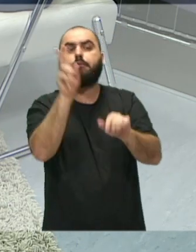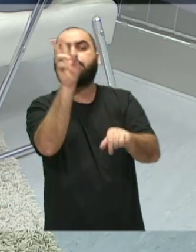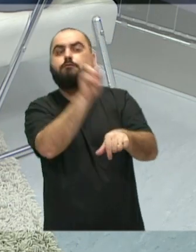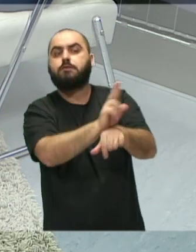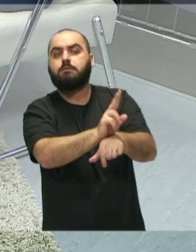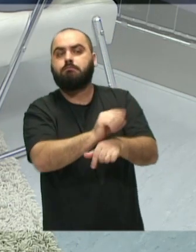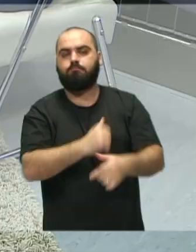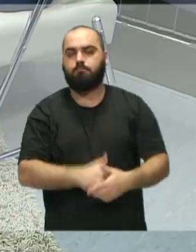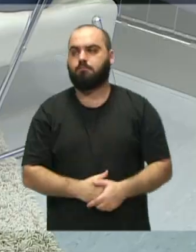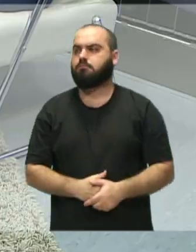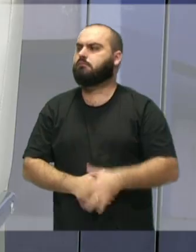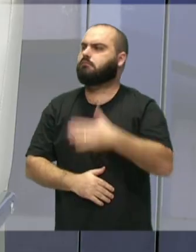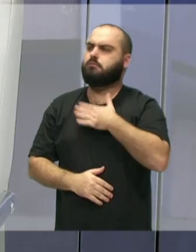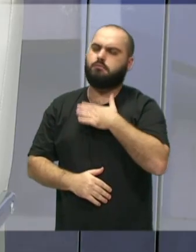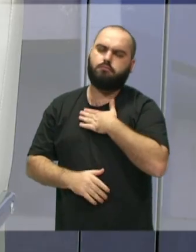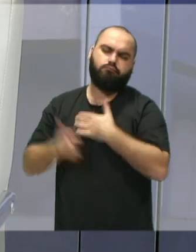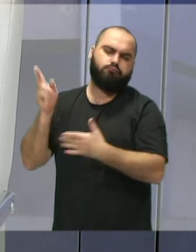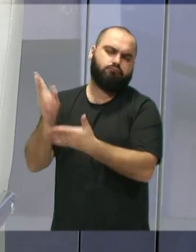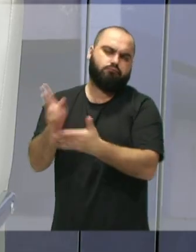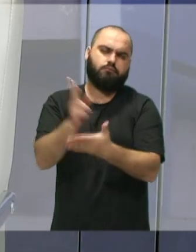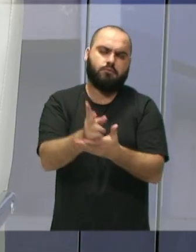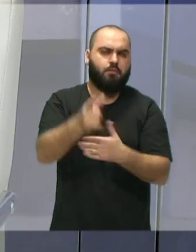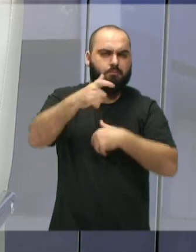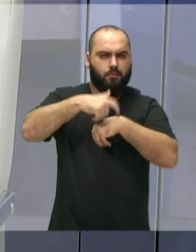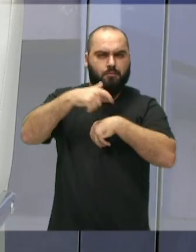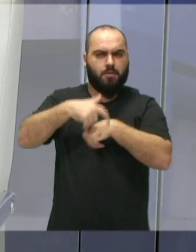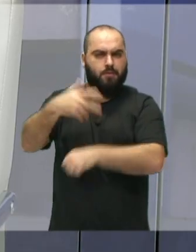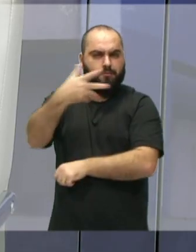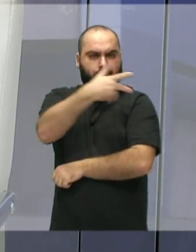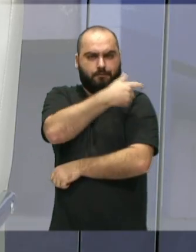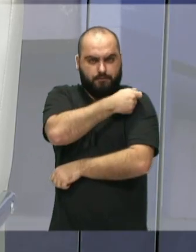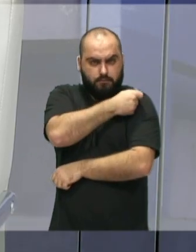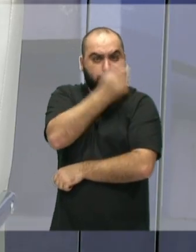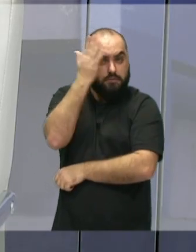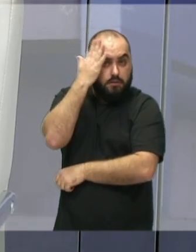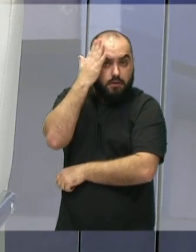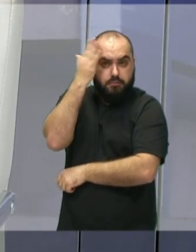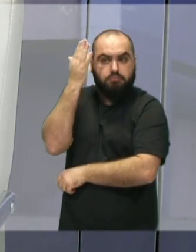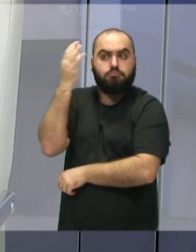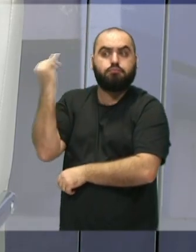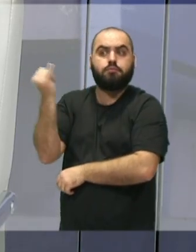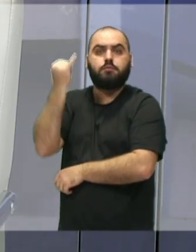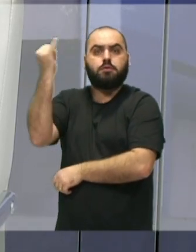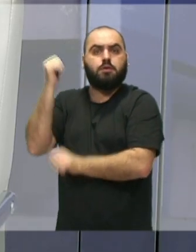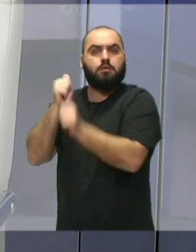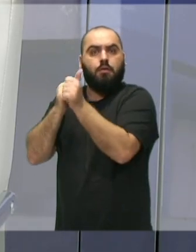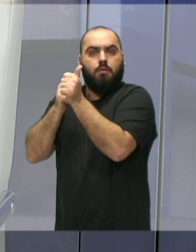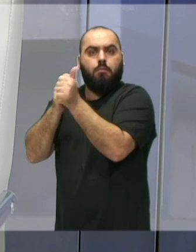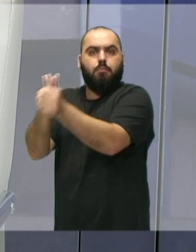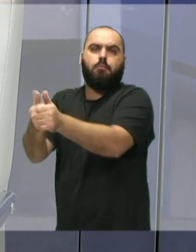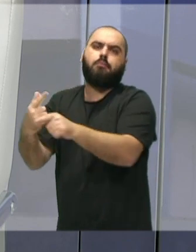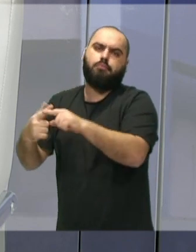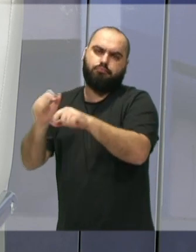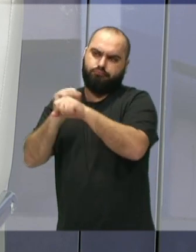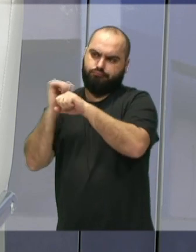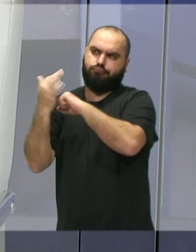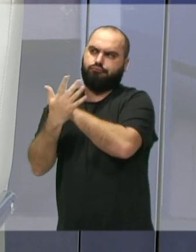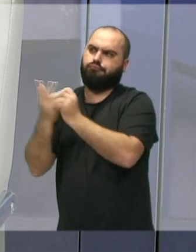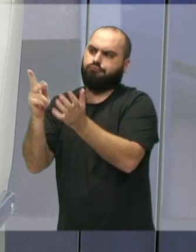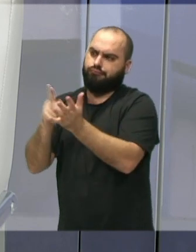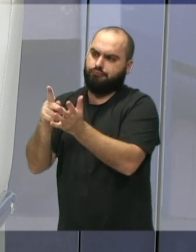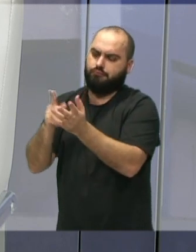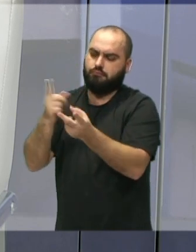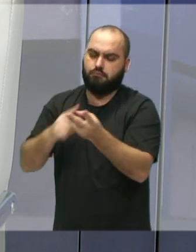Eu fiz ela em vários momentos. Naquele momento da vacinação, que era importante a gente fazer o acompanhamento por conta do Covid,